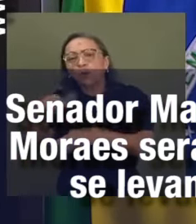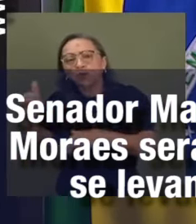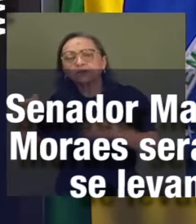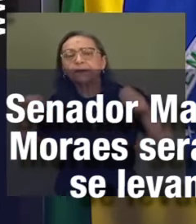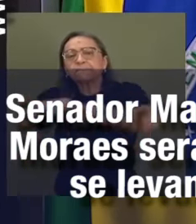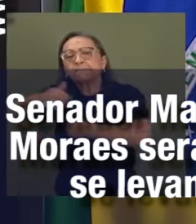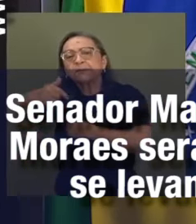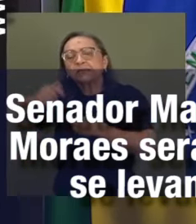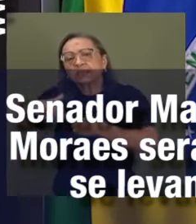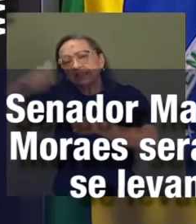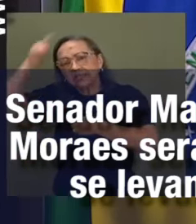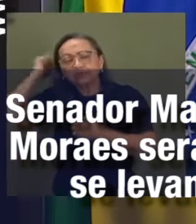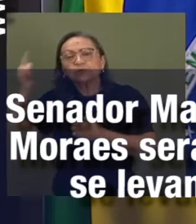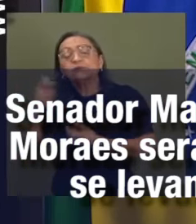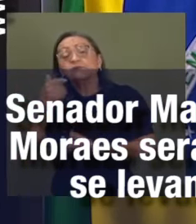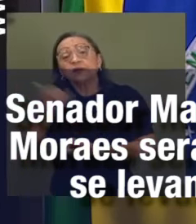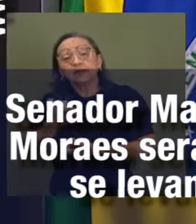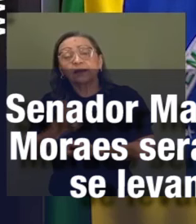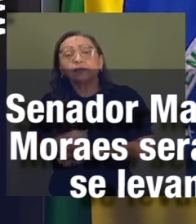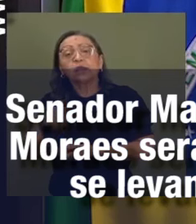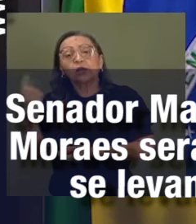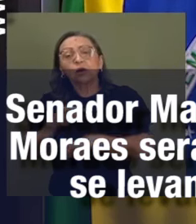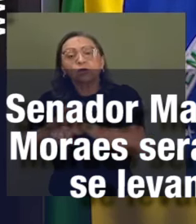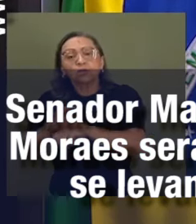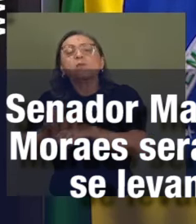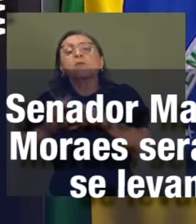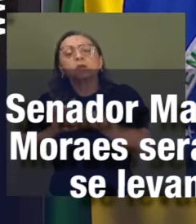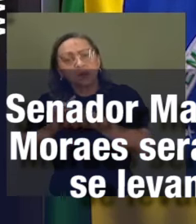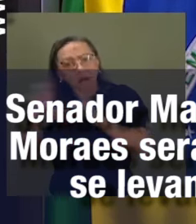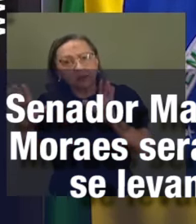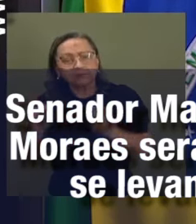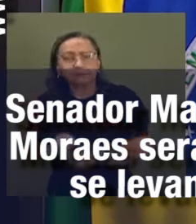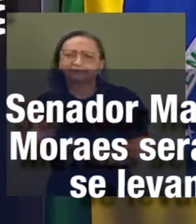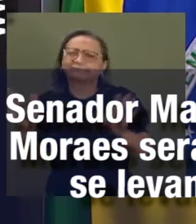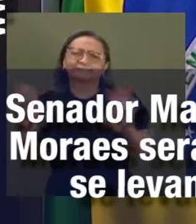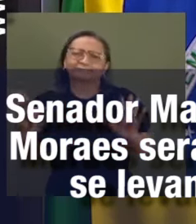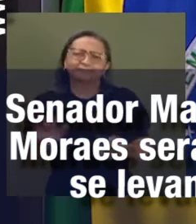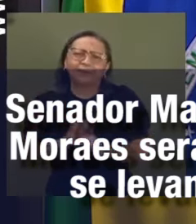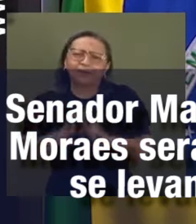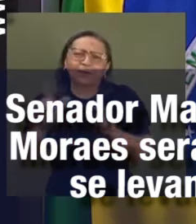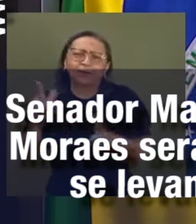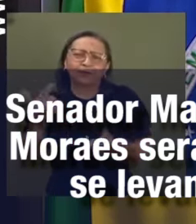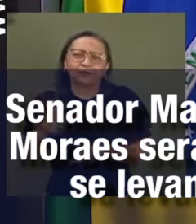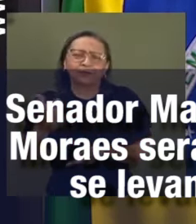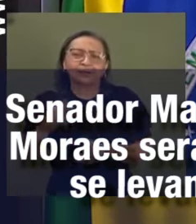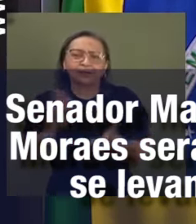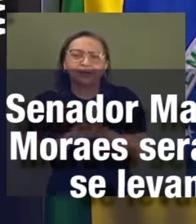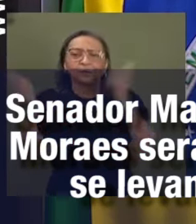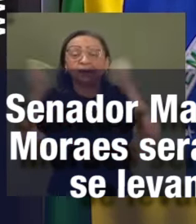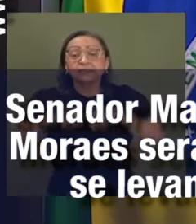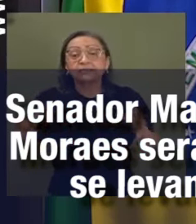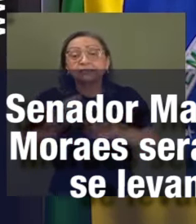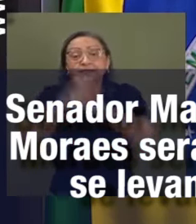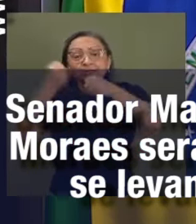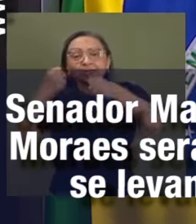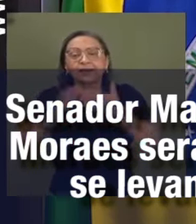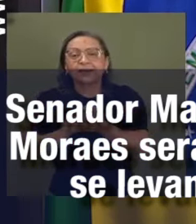nossa Constituição permite a censura. Ou seja, é claramente, não há nenhuma possibilidade de censura em nenhuma